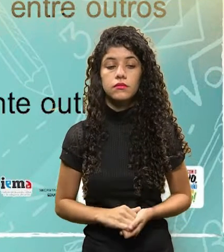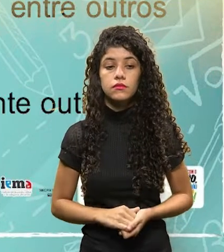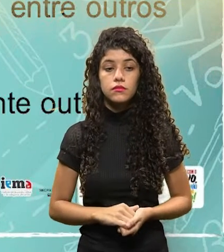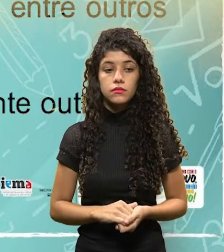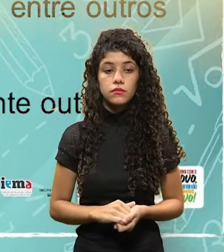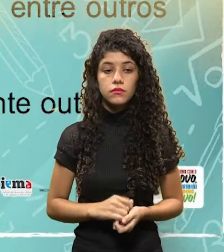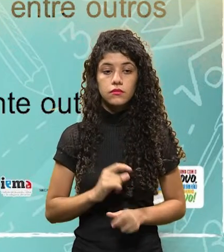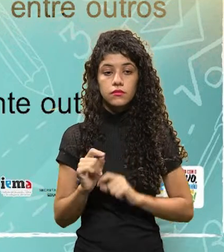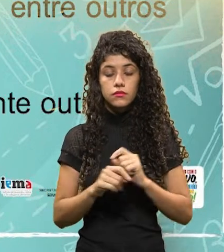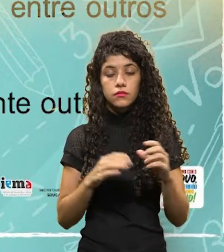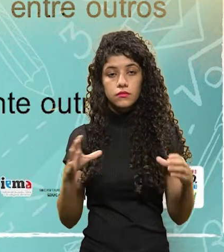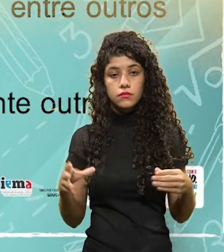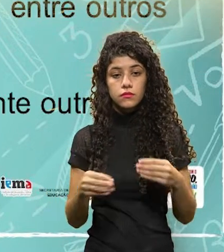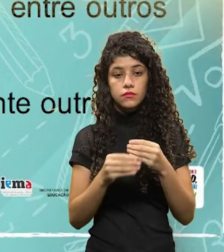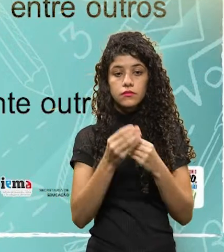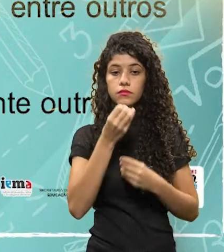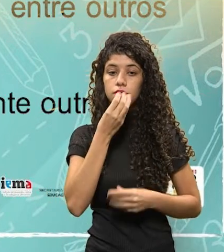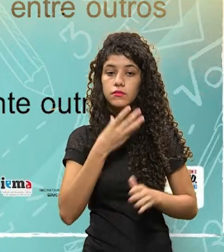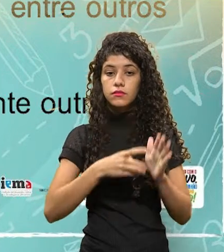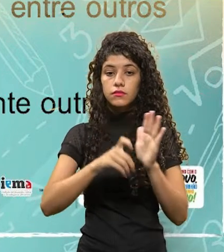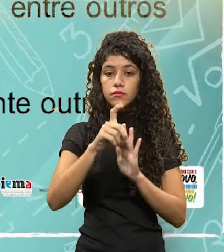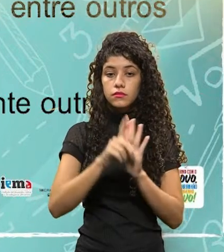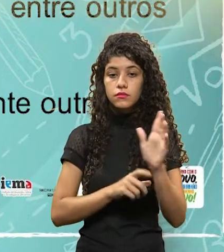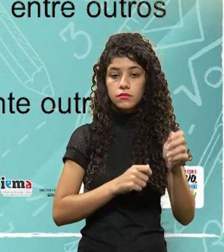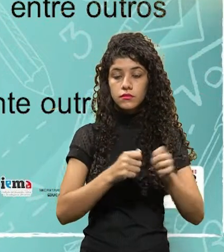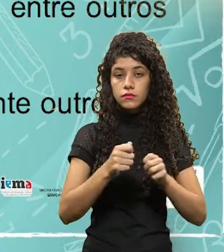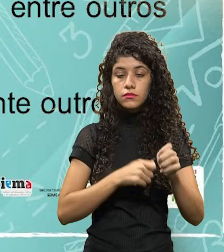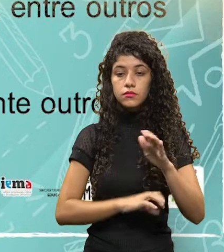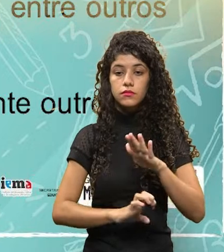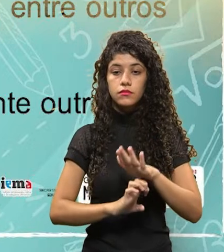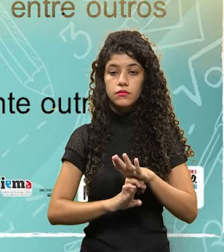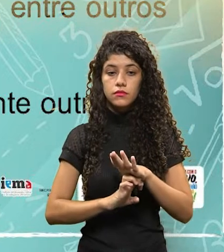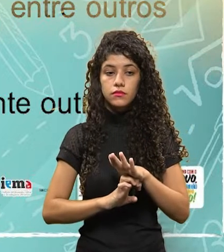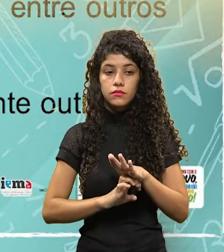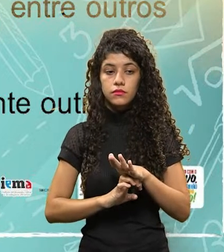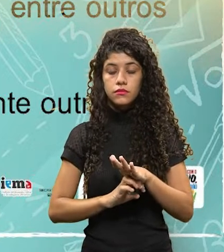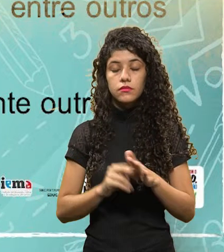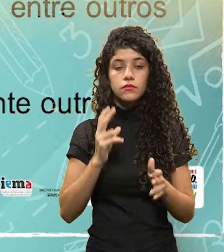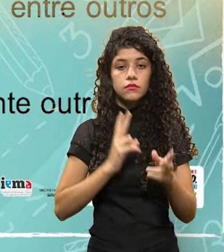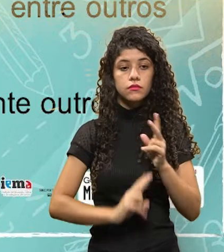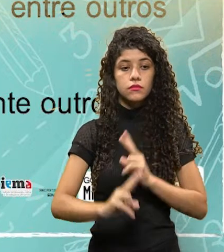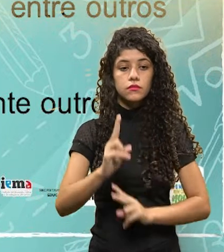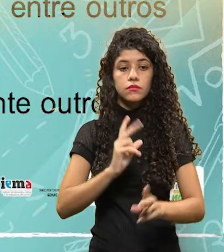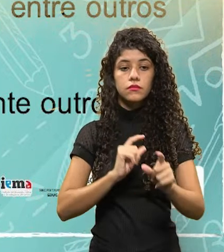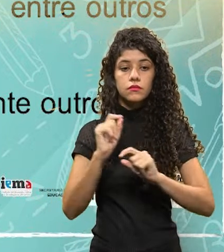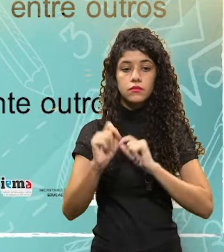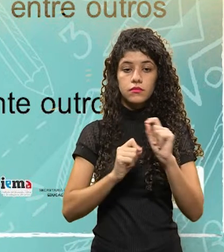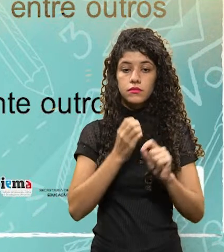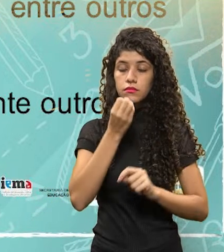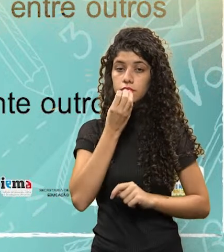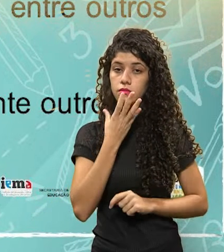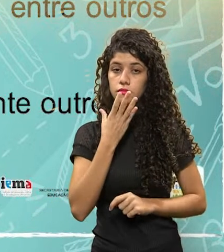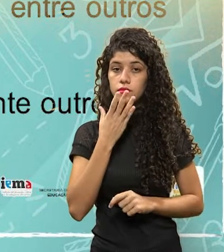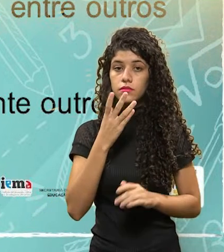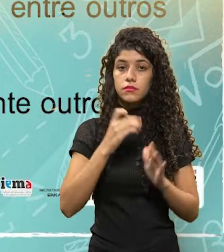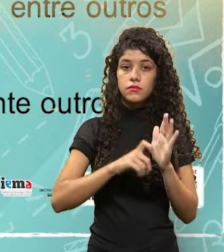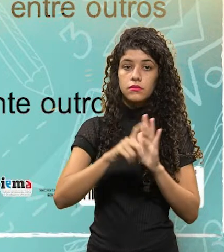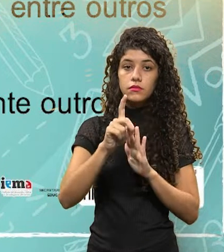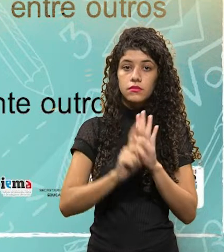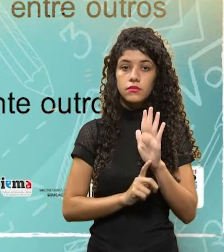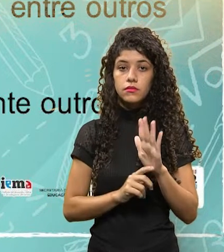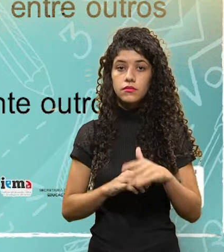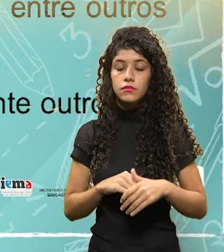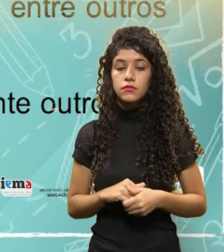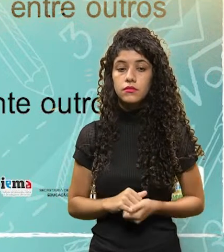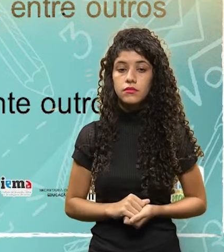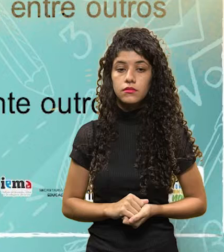o ativo ele é o conjunto de bens e direitos controlado pela empresa. Então sempre vamos vincular o quê? A bens e direitos.